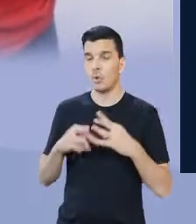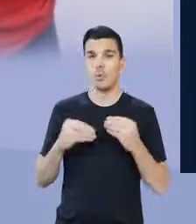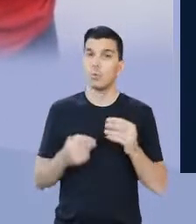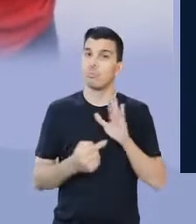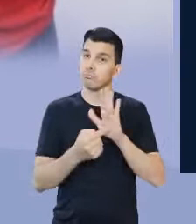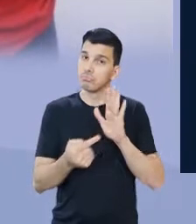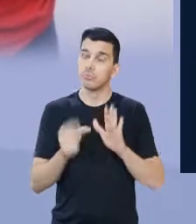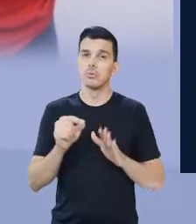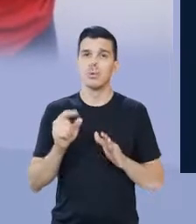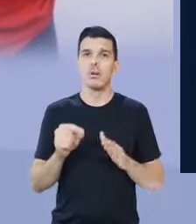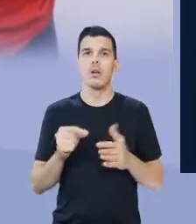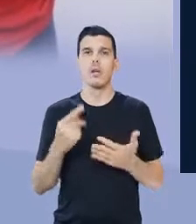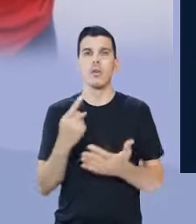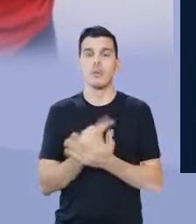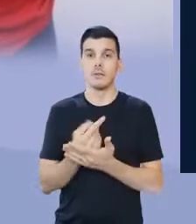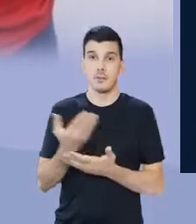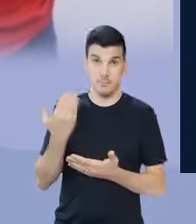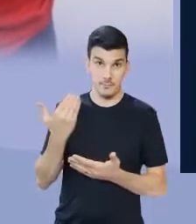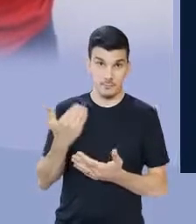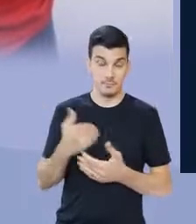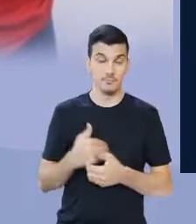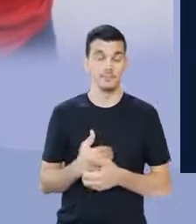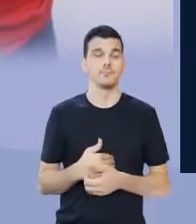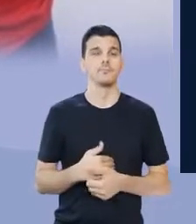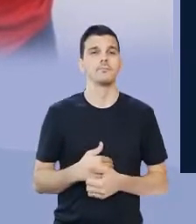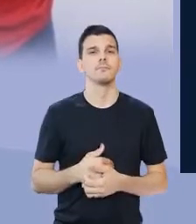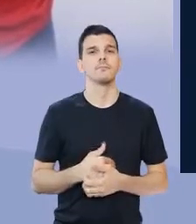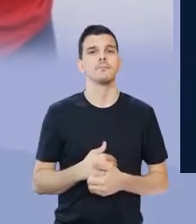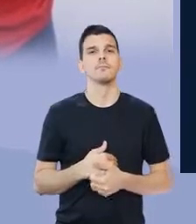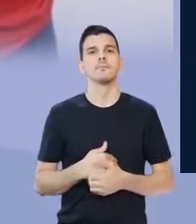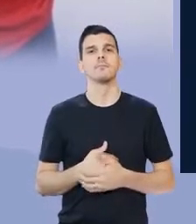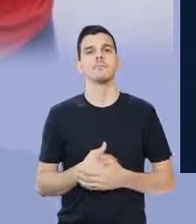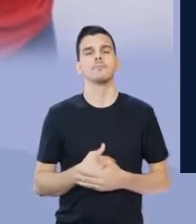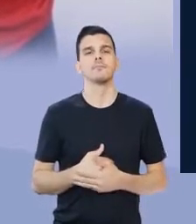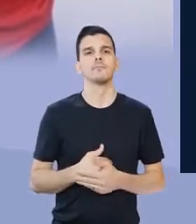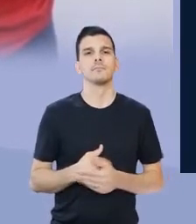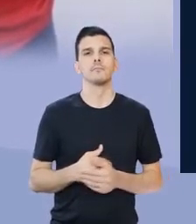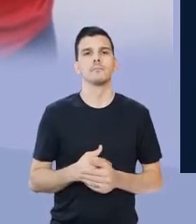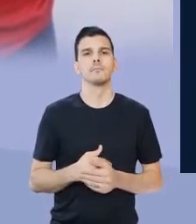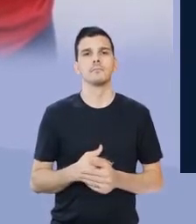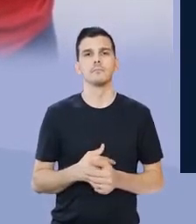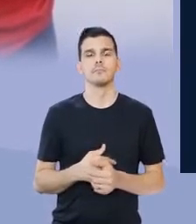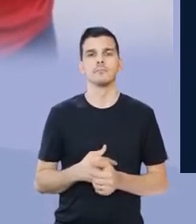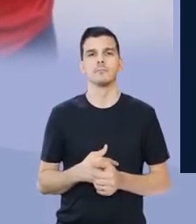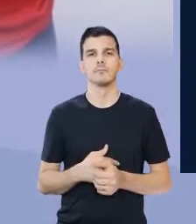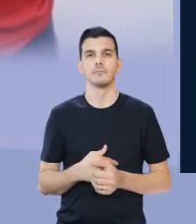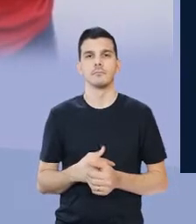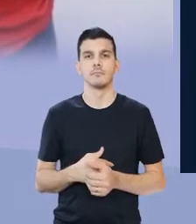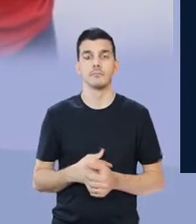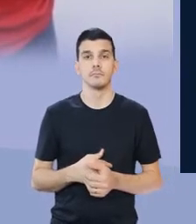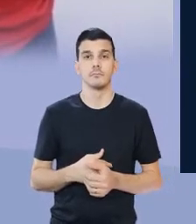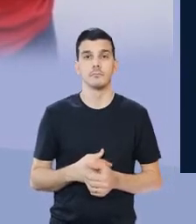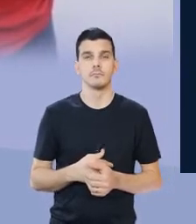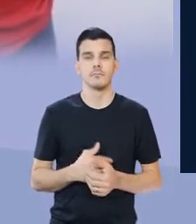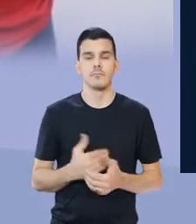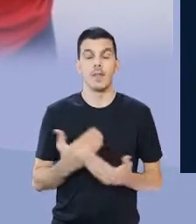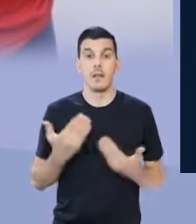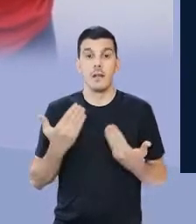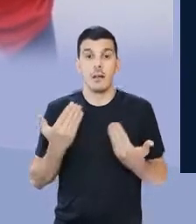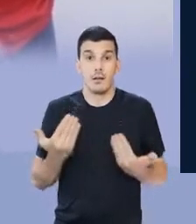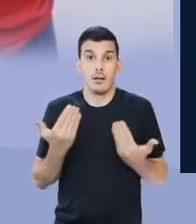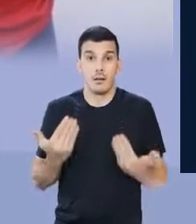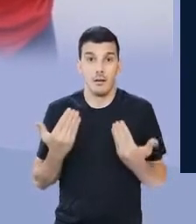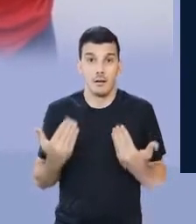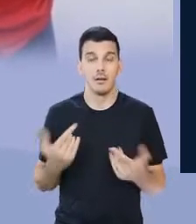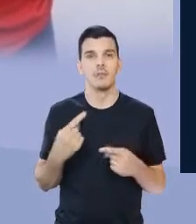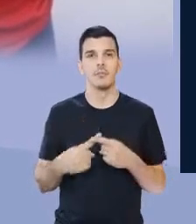indica que tudo aconteceu aqui no passado. Thanks, a gente fala assim, thanks to, graças a, porque